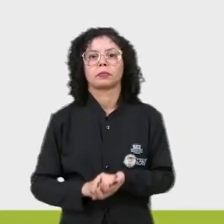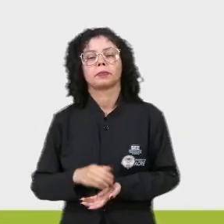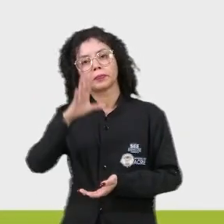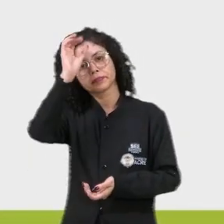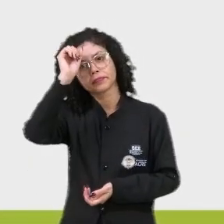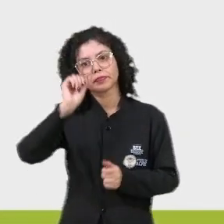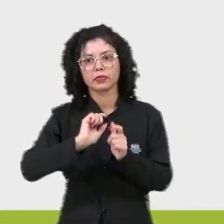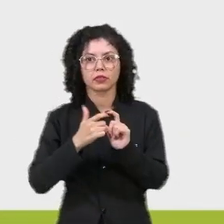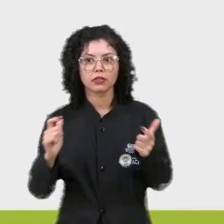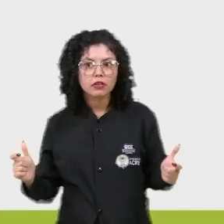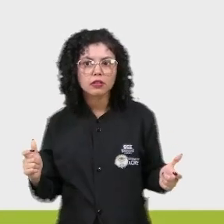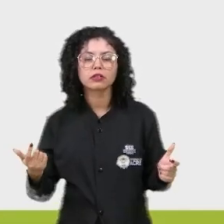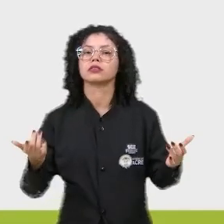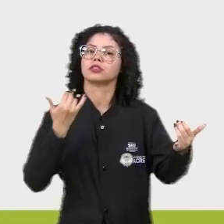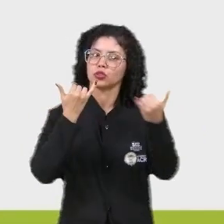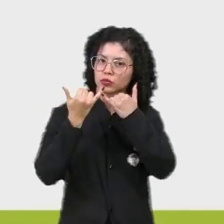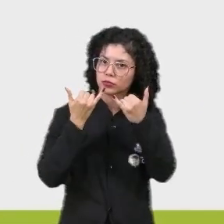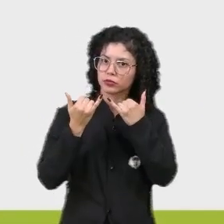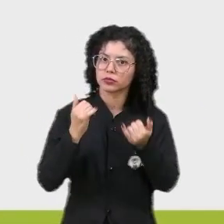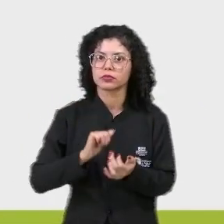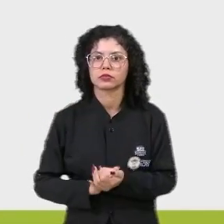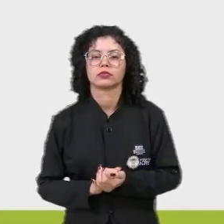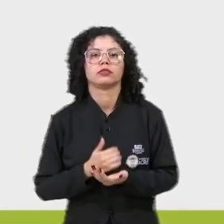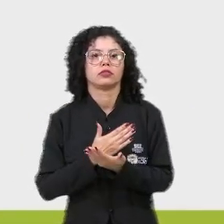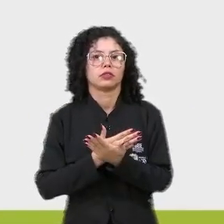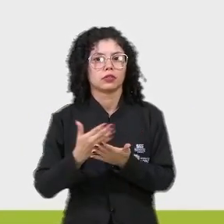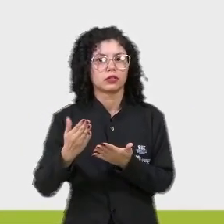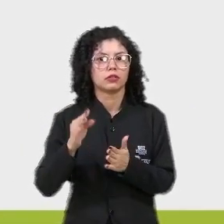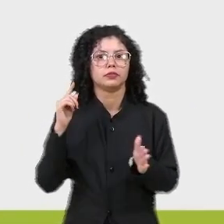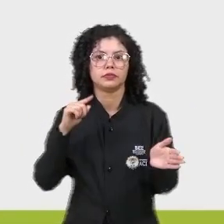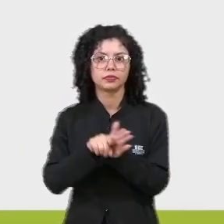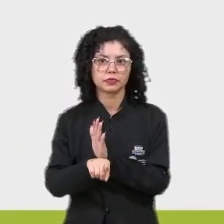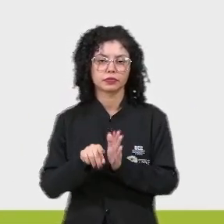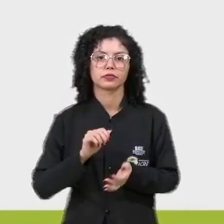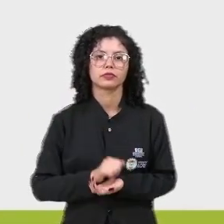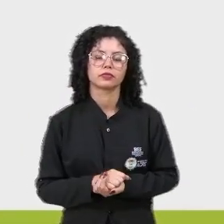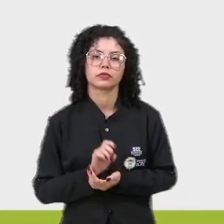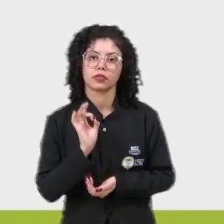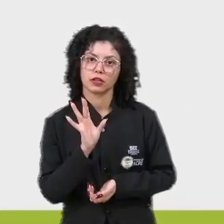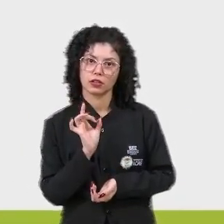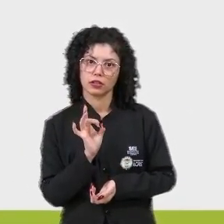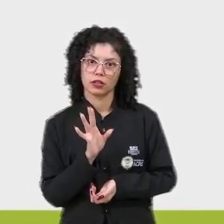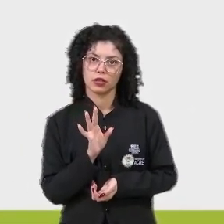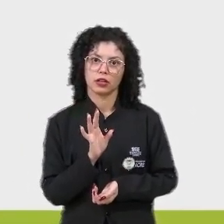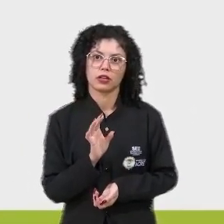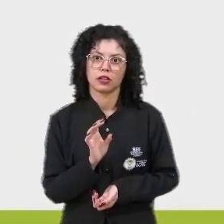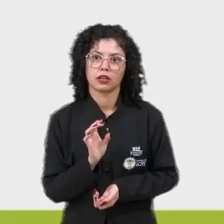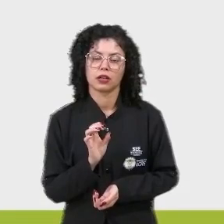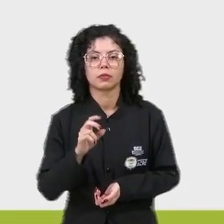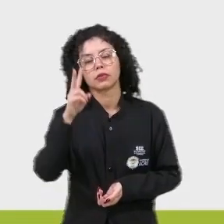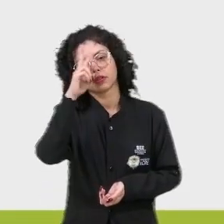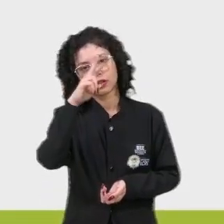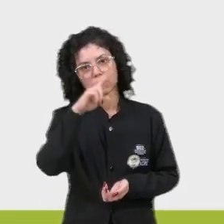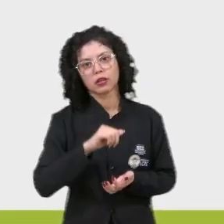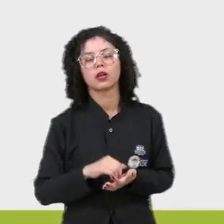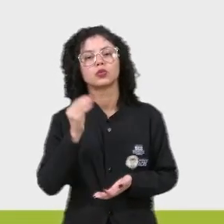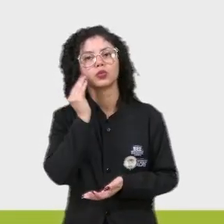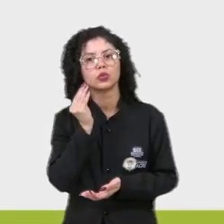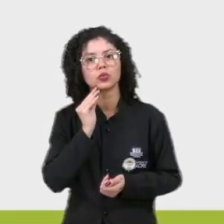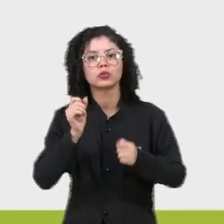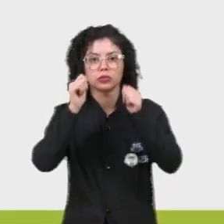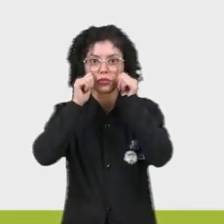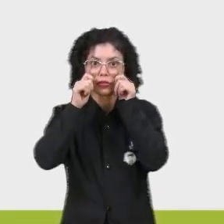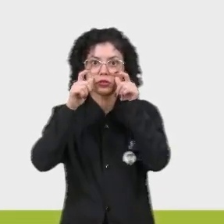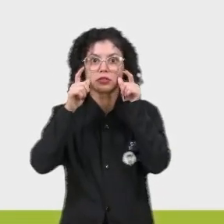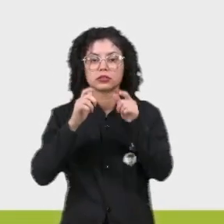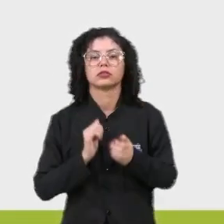seguinte, grande parte das informações no início das questões é apenas para lhe situar. Você vai atentar e talvez